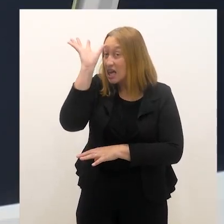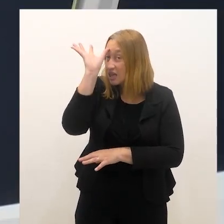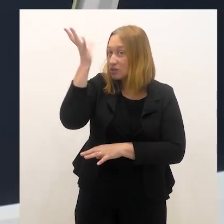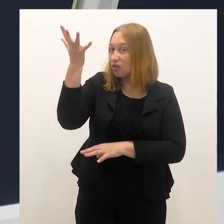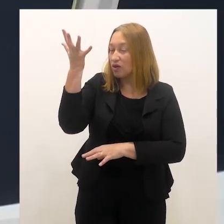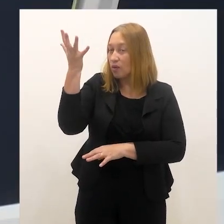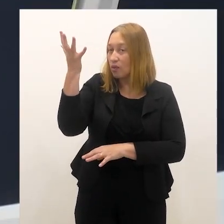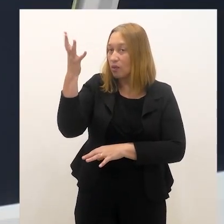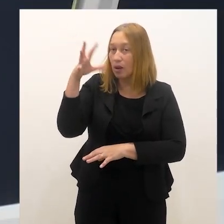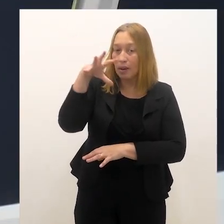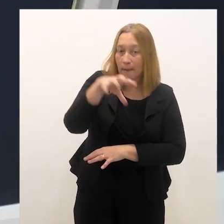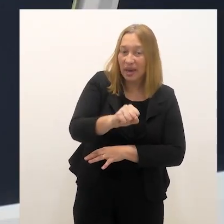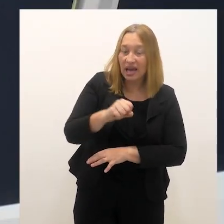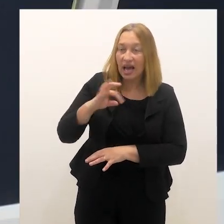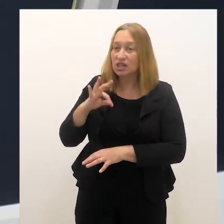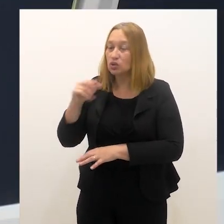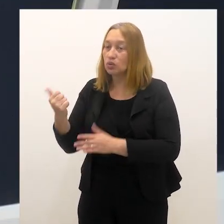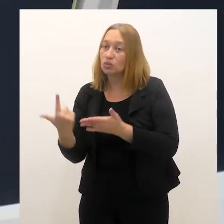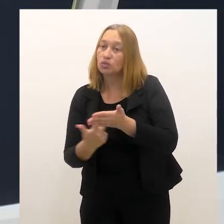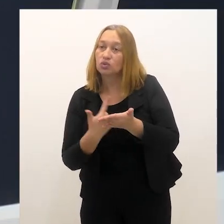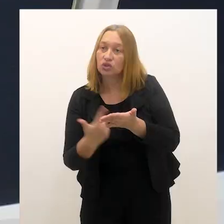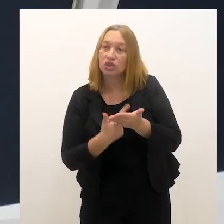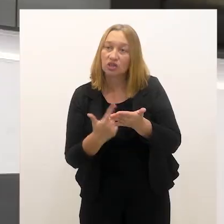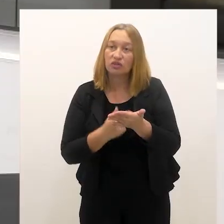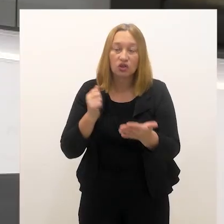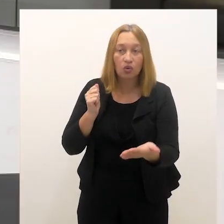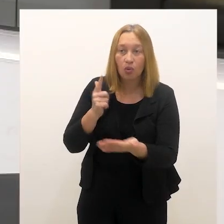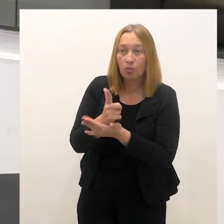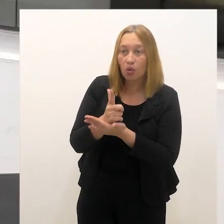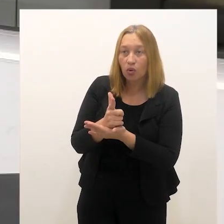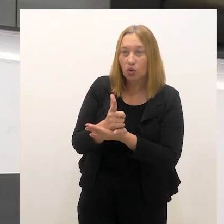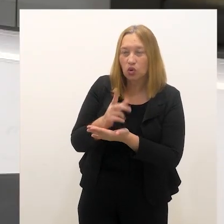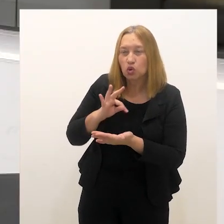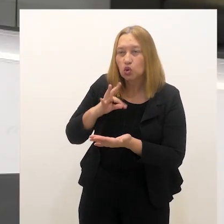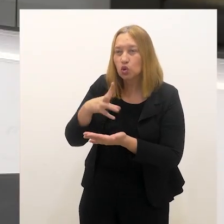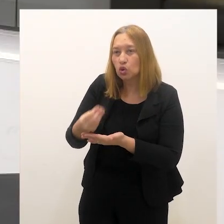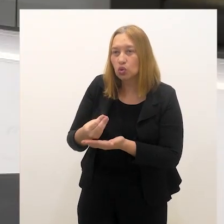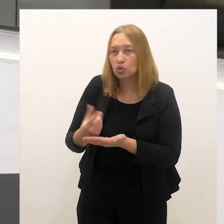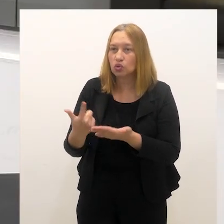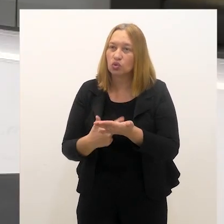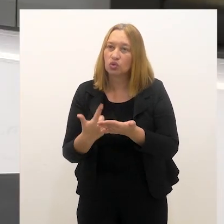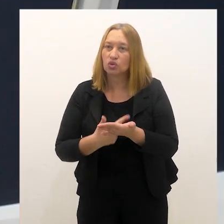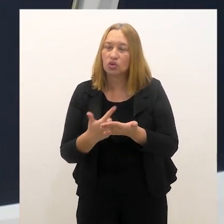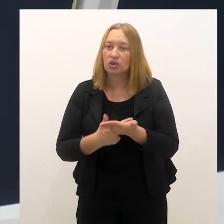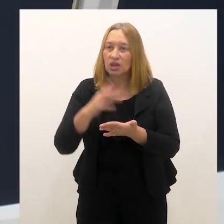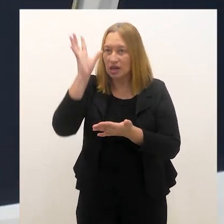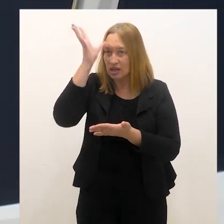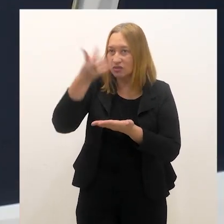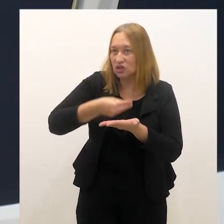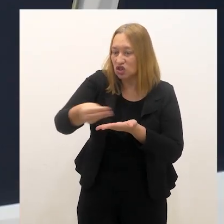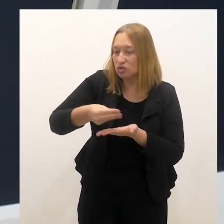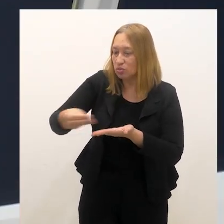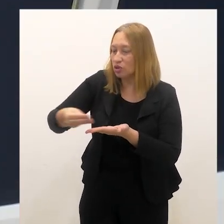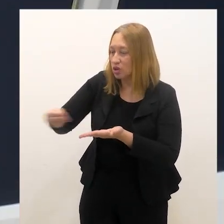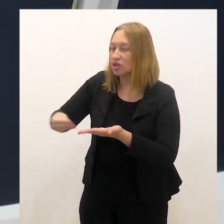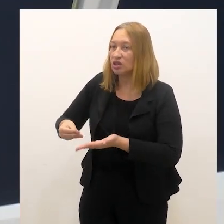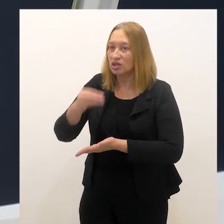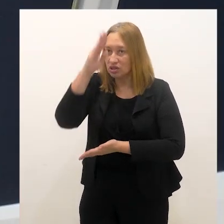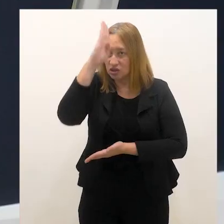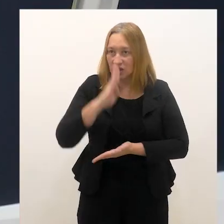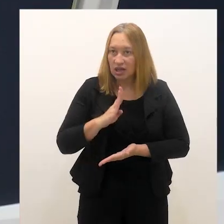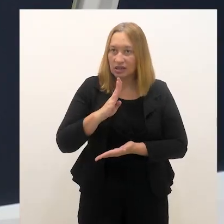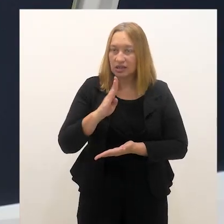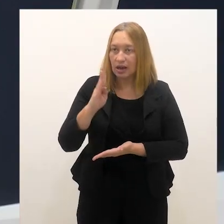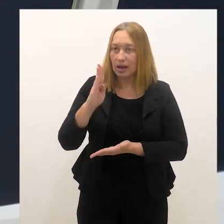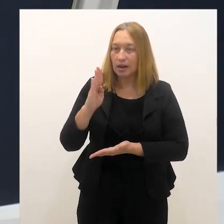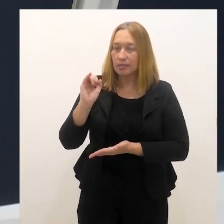resolveu pegar todos esses livros que foram comprou censurados. Todos os livros, né? Comprou todos os livros e resolveu distribuí-los de graça